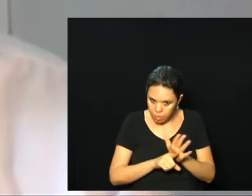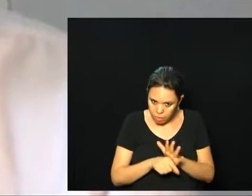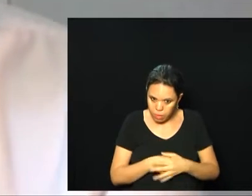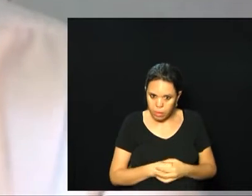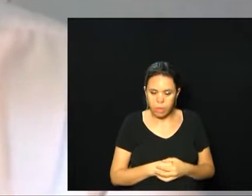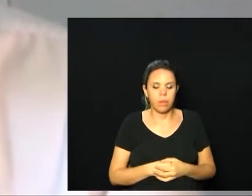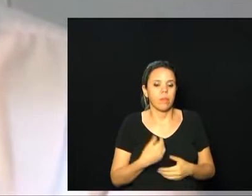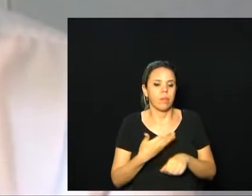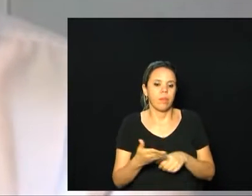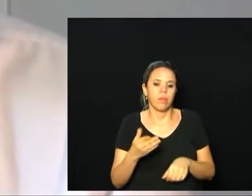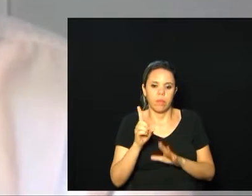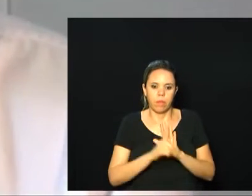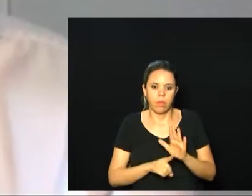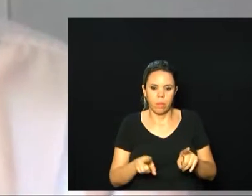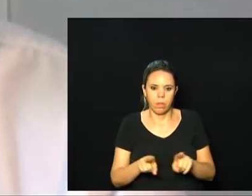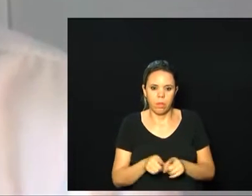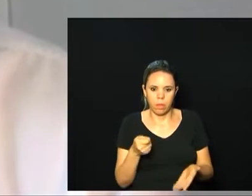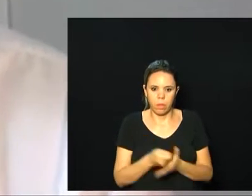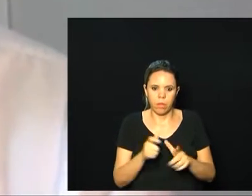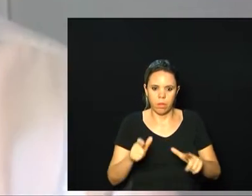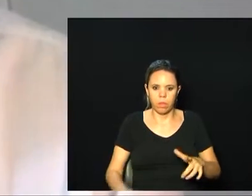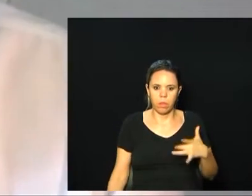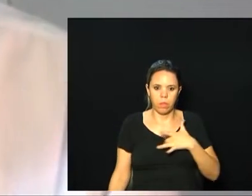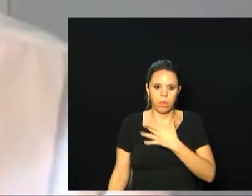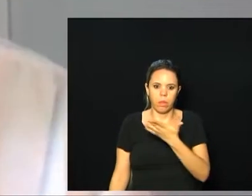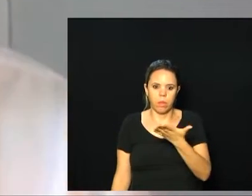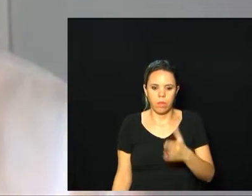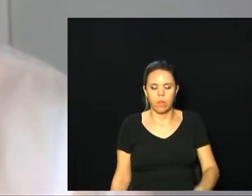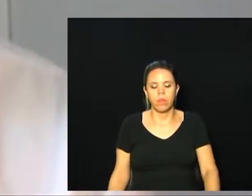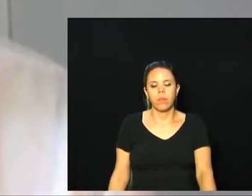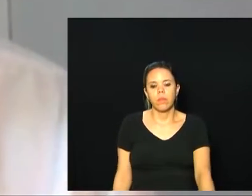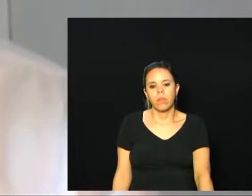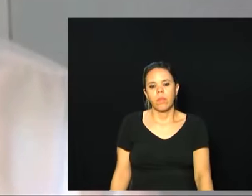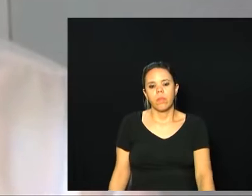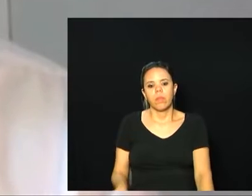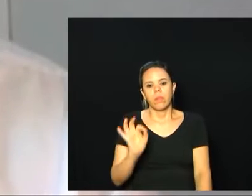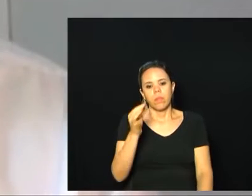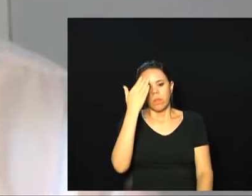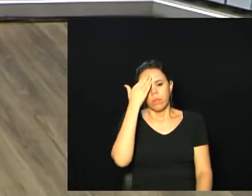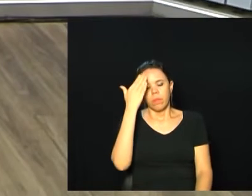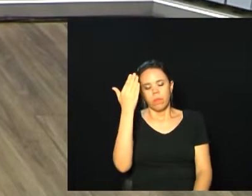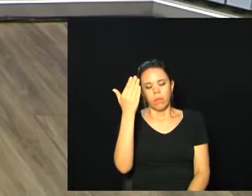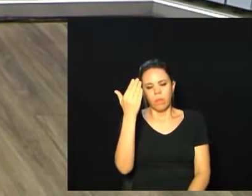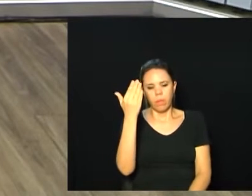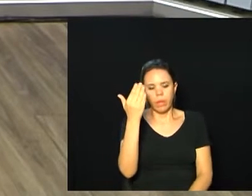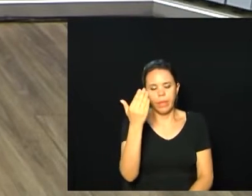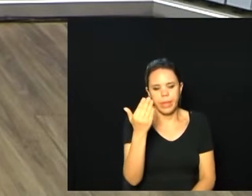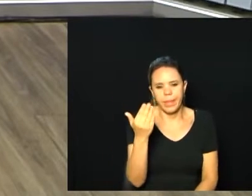e exerça seu direito também de exigir um ambiente saudável para você frequentar. Com certeza. Muito obrigada, viu,